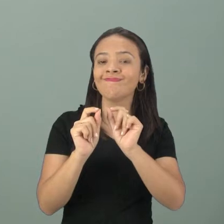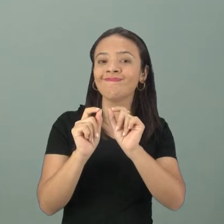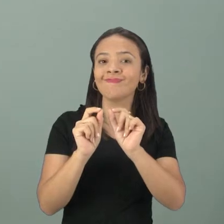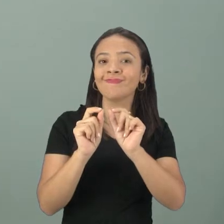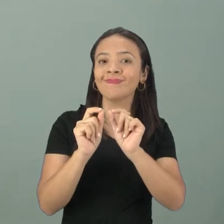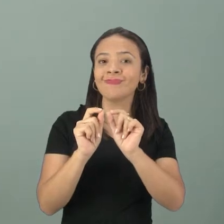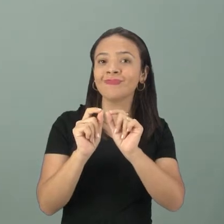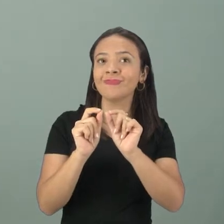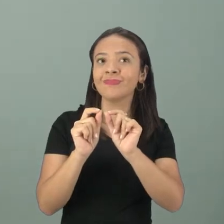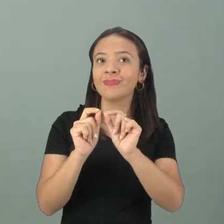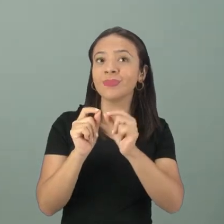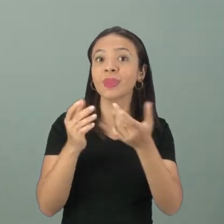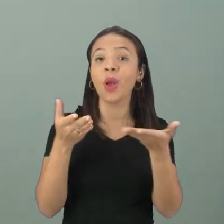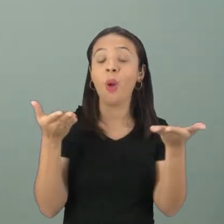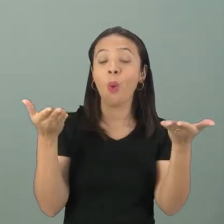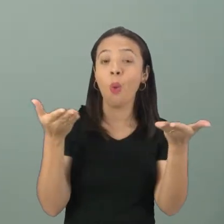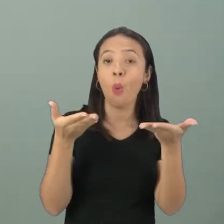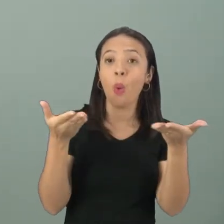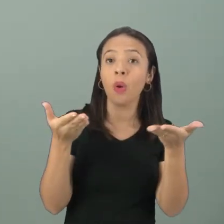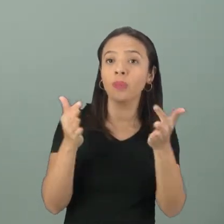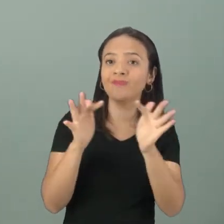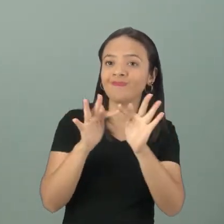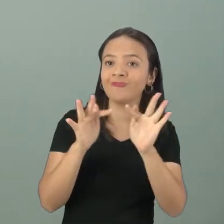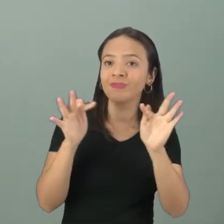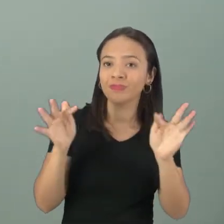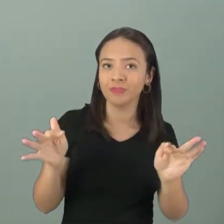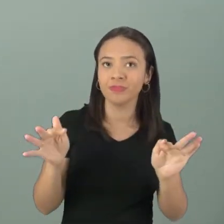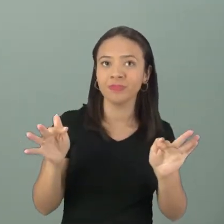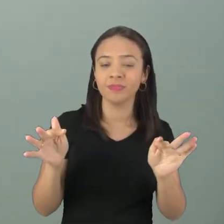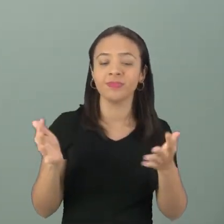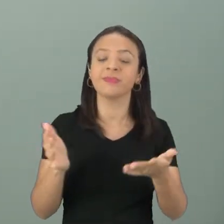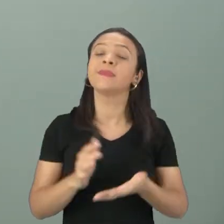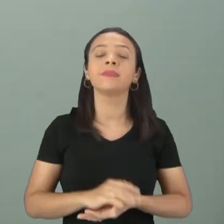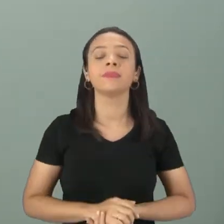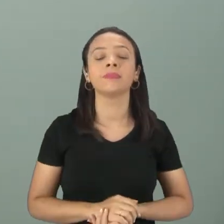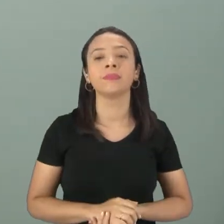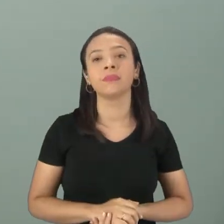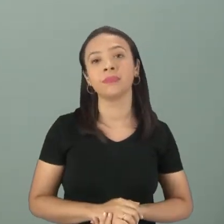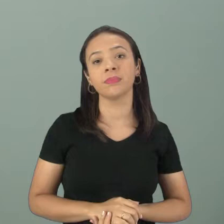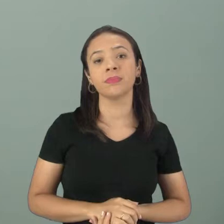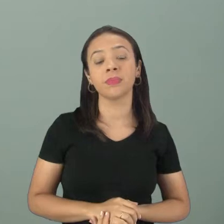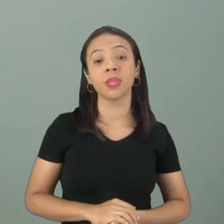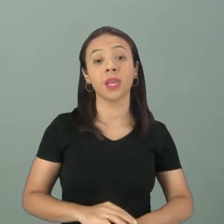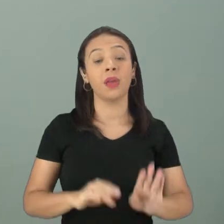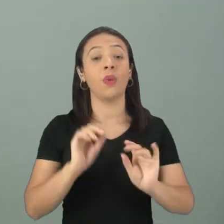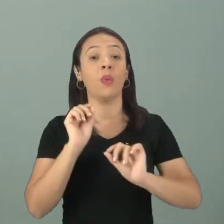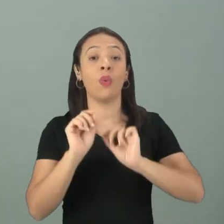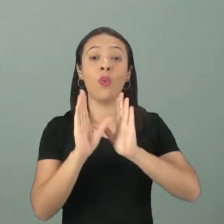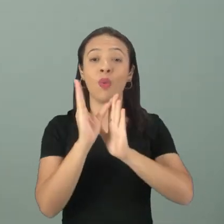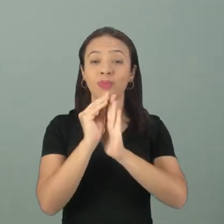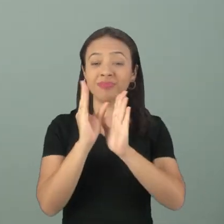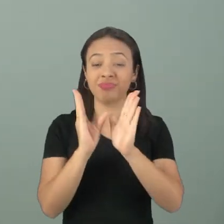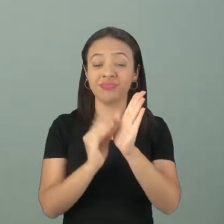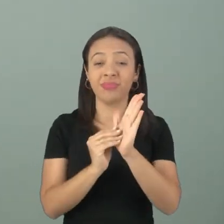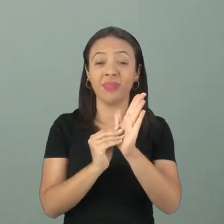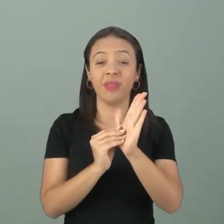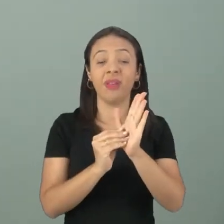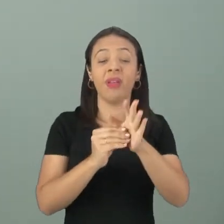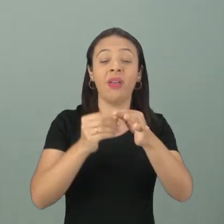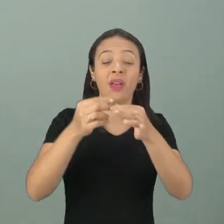Simple Present, ok? Simple Present, gente, é um conteúdo bem extenso,